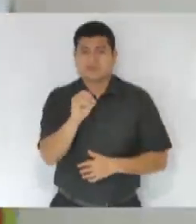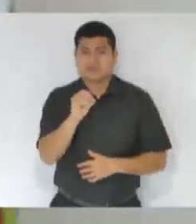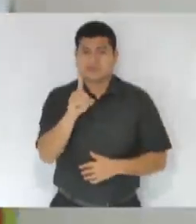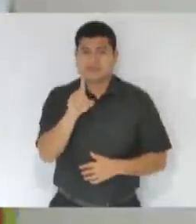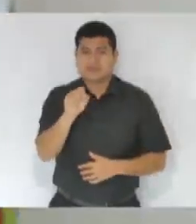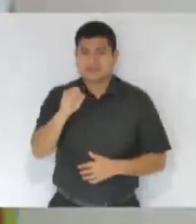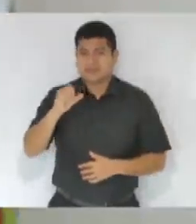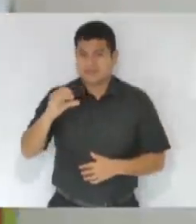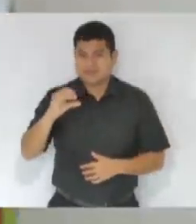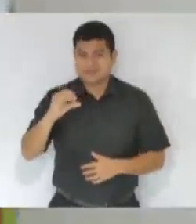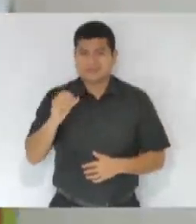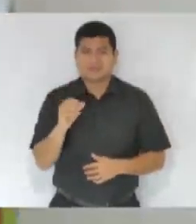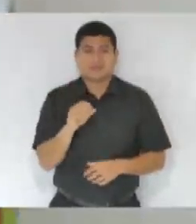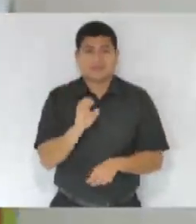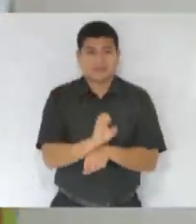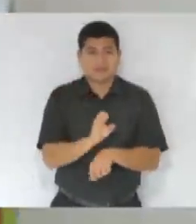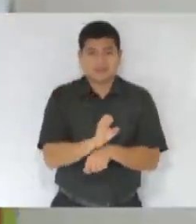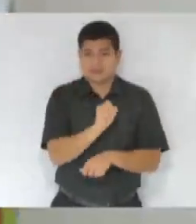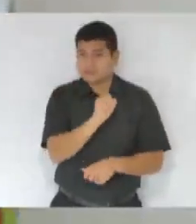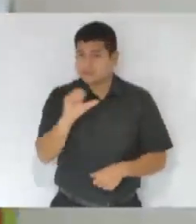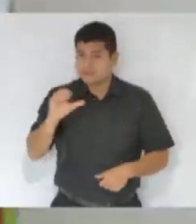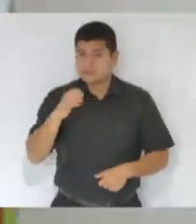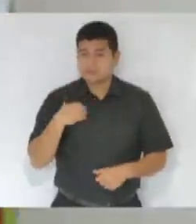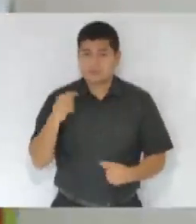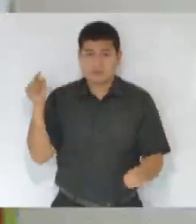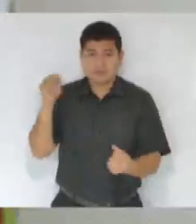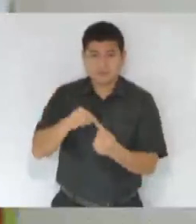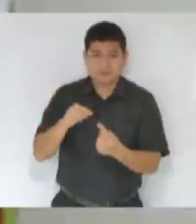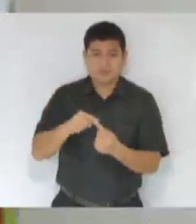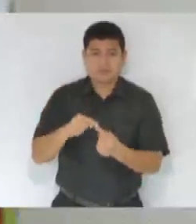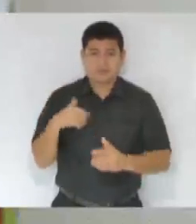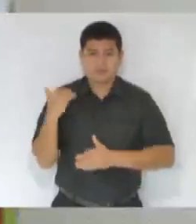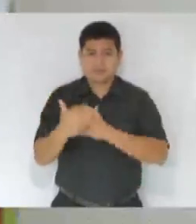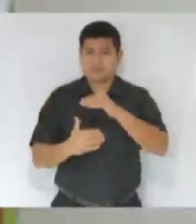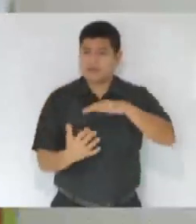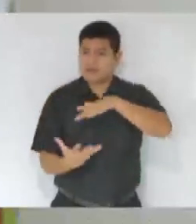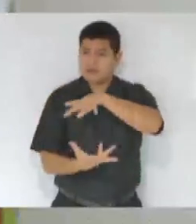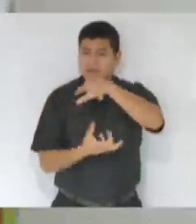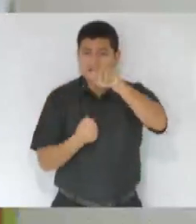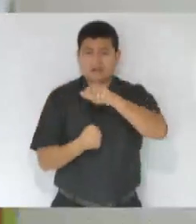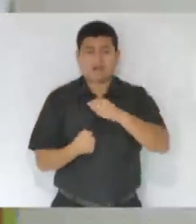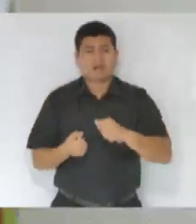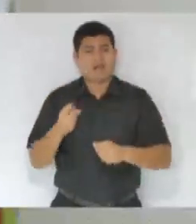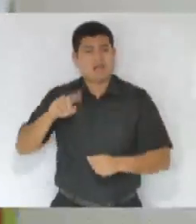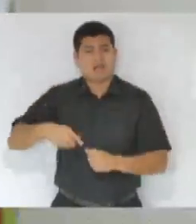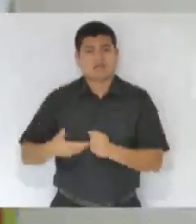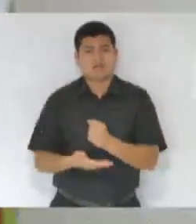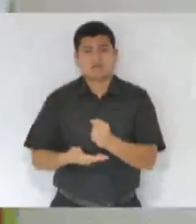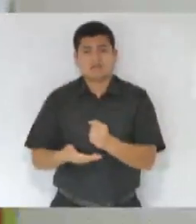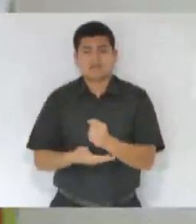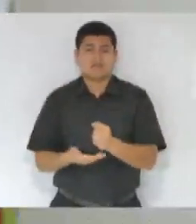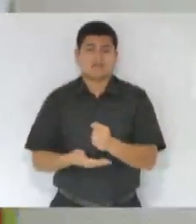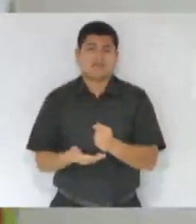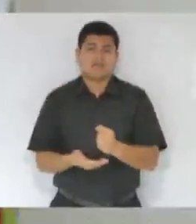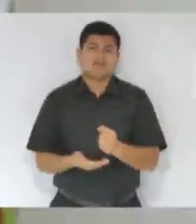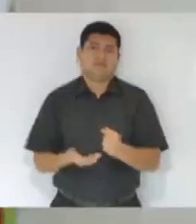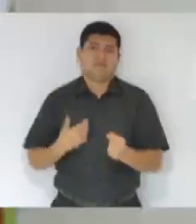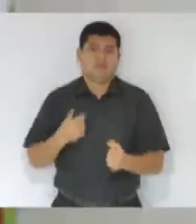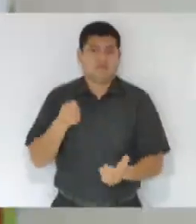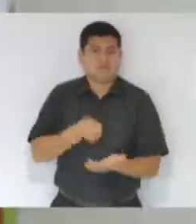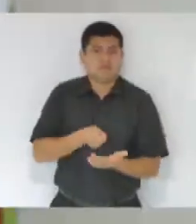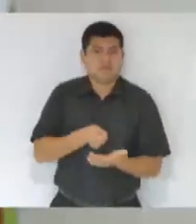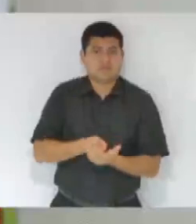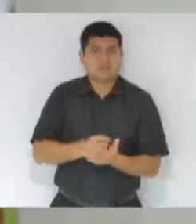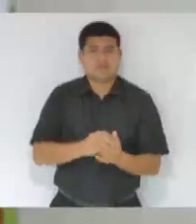que os objetivos do desenvolvimento sustentável são muito básicos, obrigatórios a todos os seres